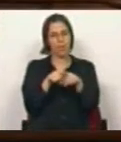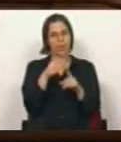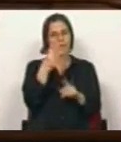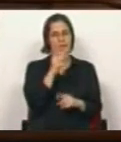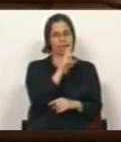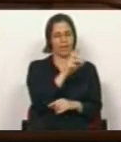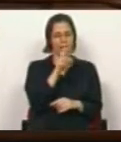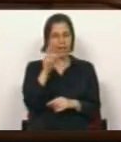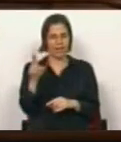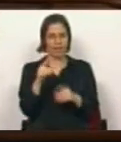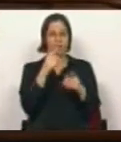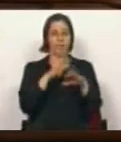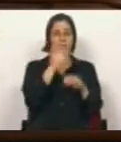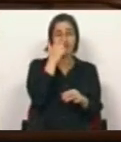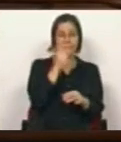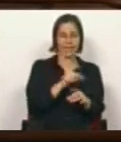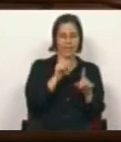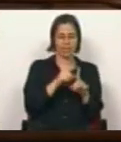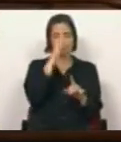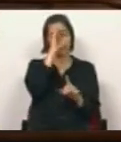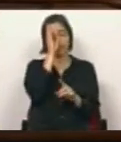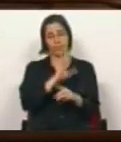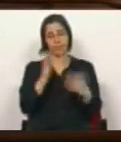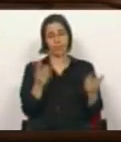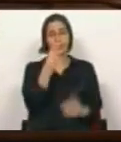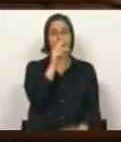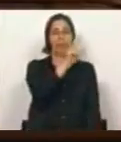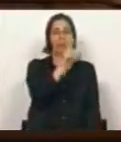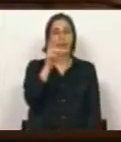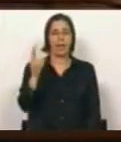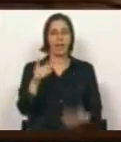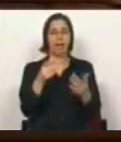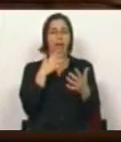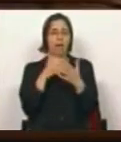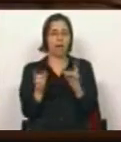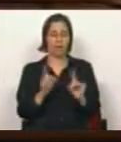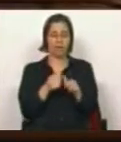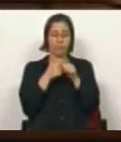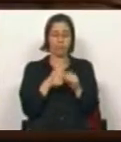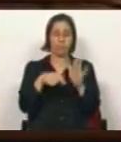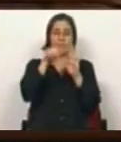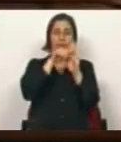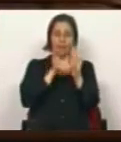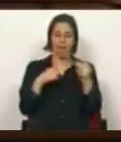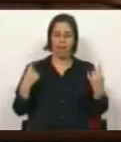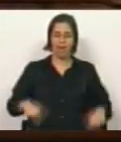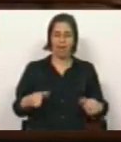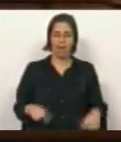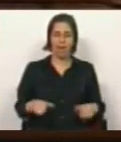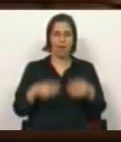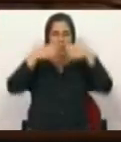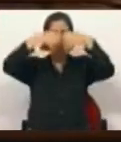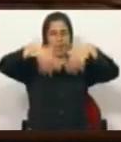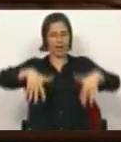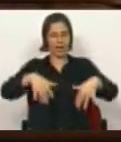3 R's em matéria de resíduos. Como sabemos, os 3 R's não são aleatórios, obedecem a critérios em termos de